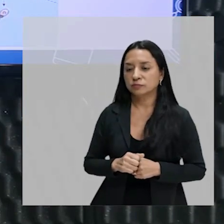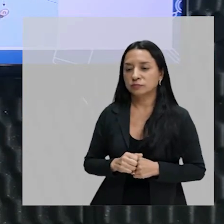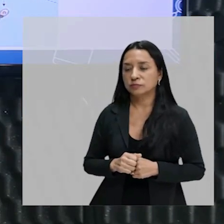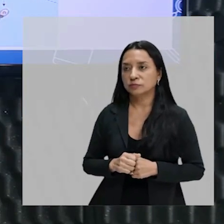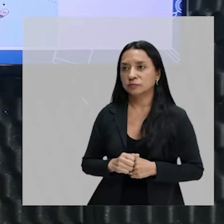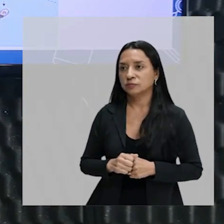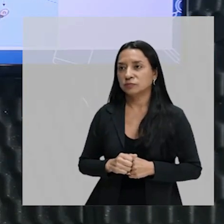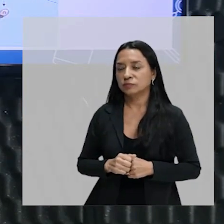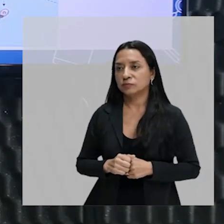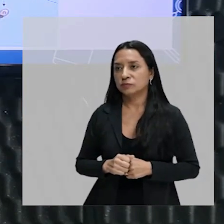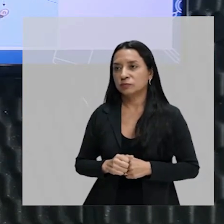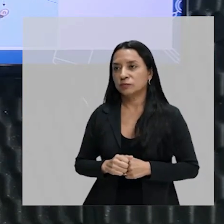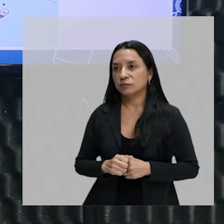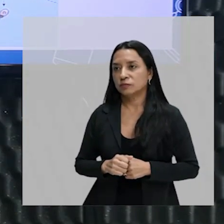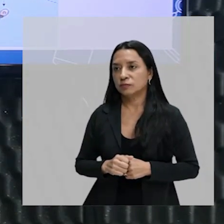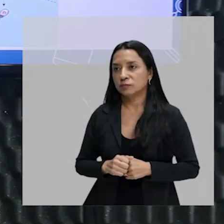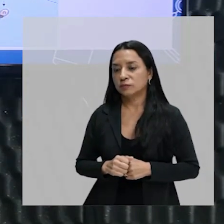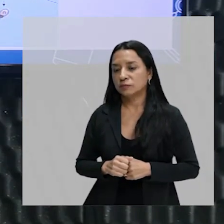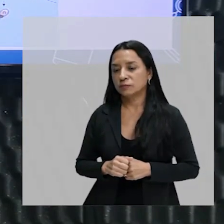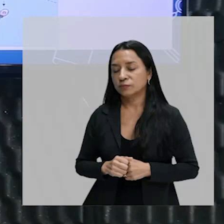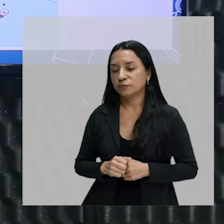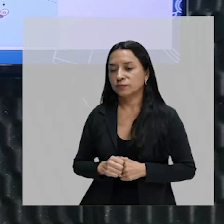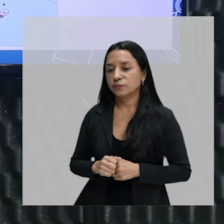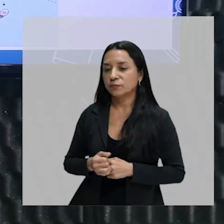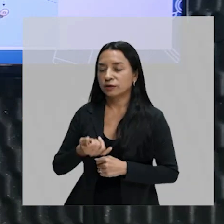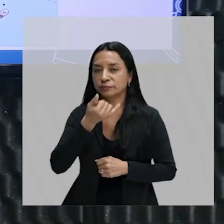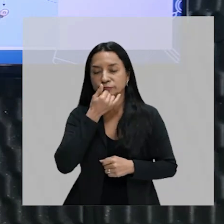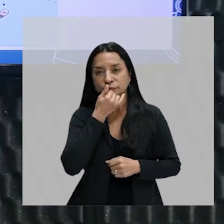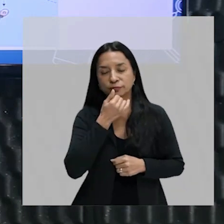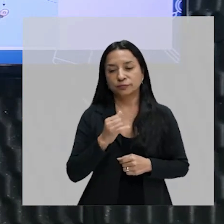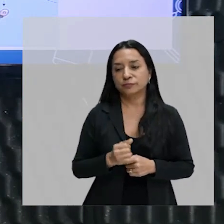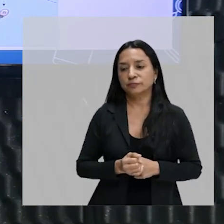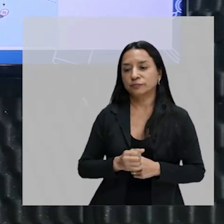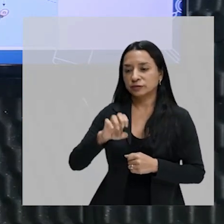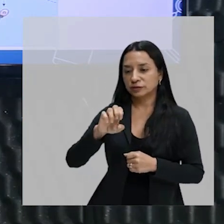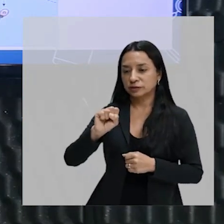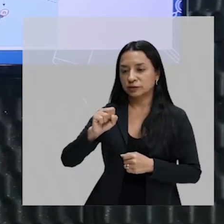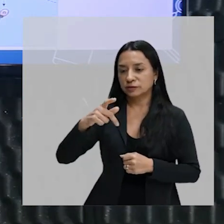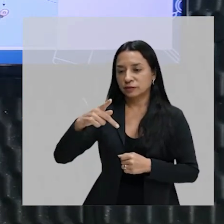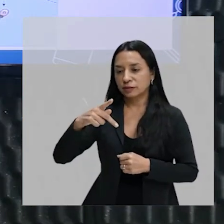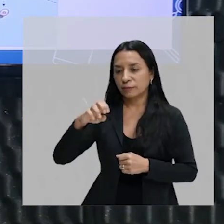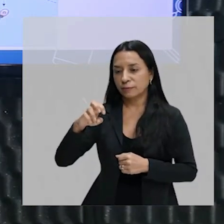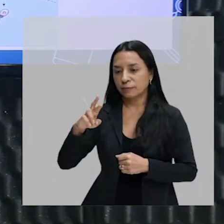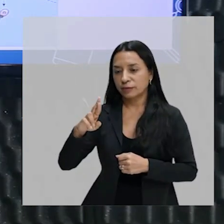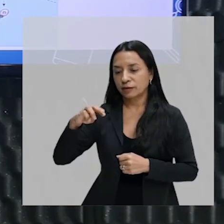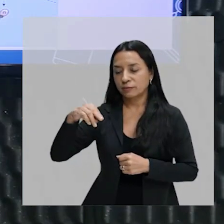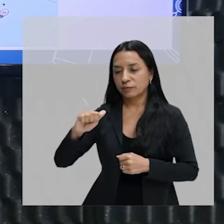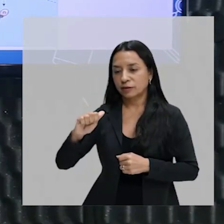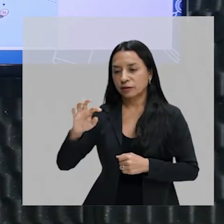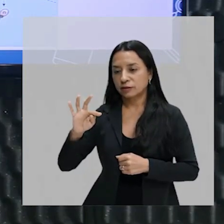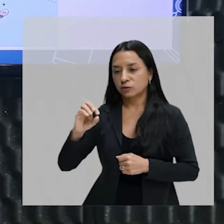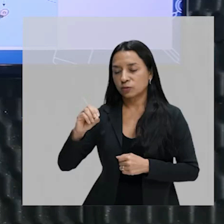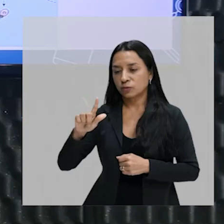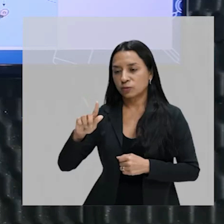a vergonha não pessoal espermatogônia tá esse espermatogônia na homogênese nós temos